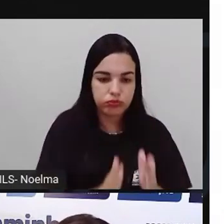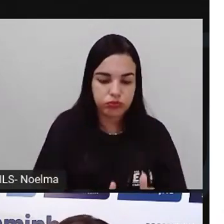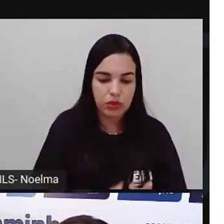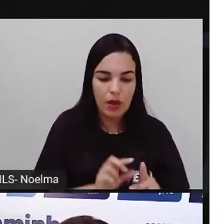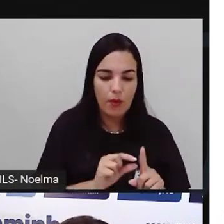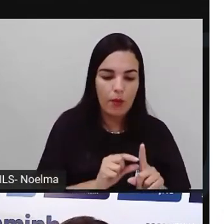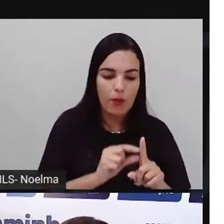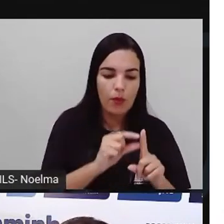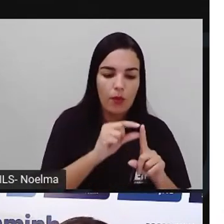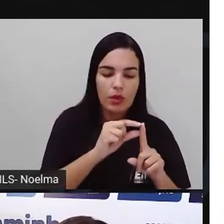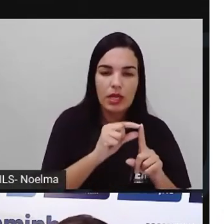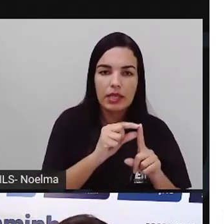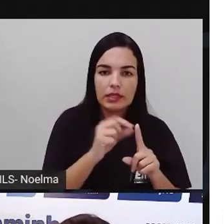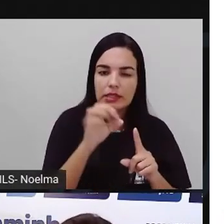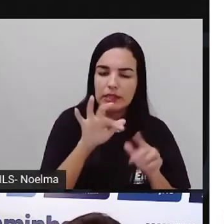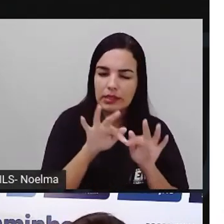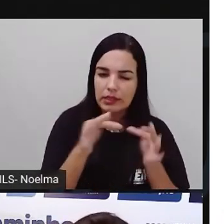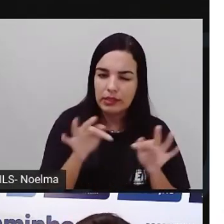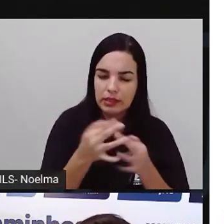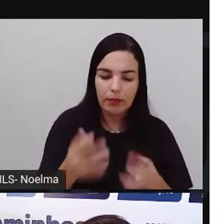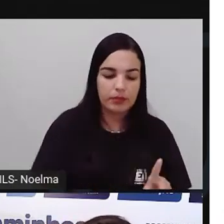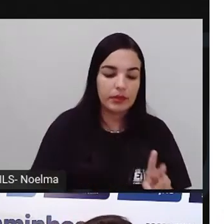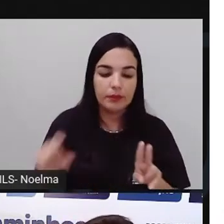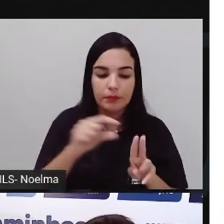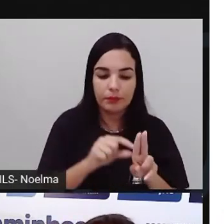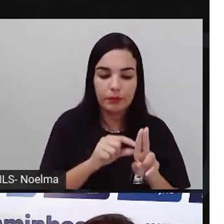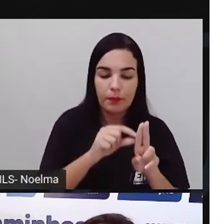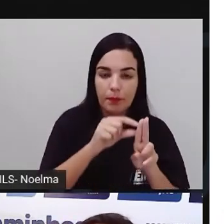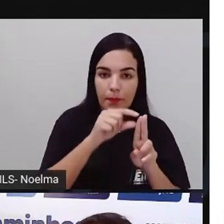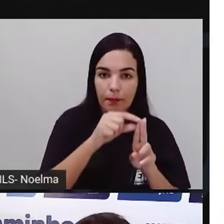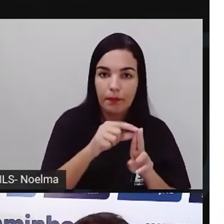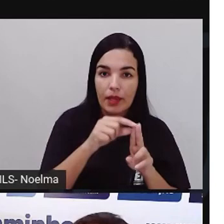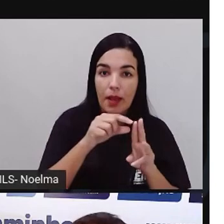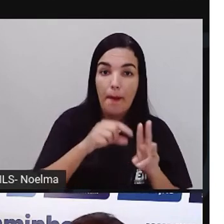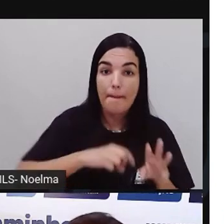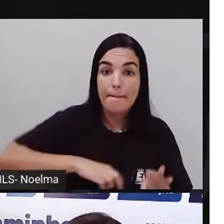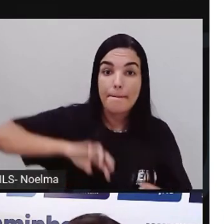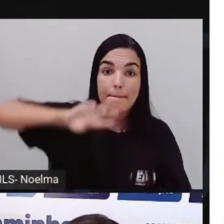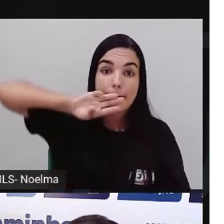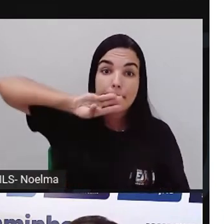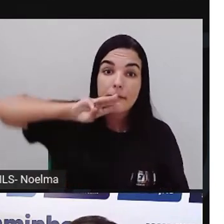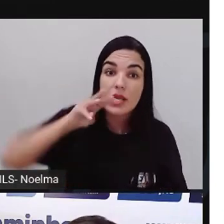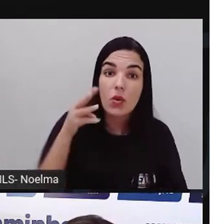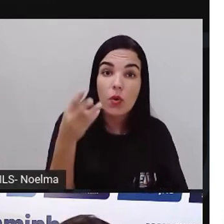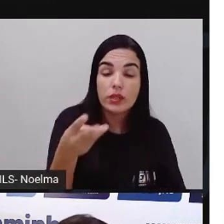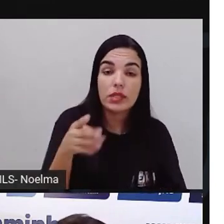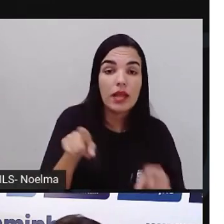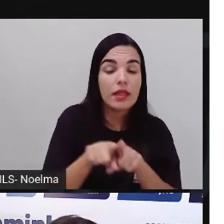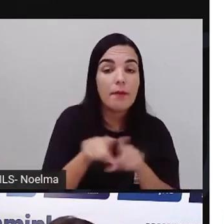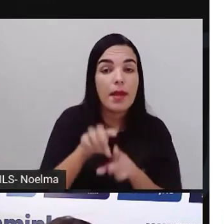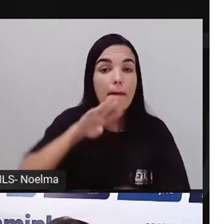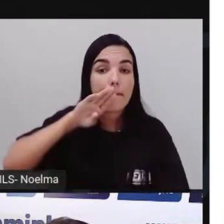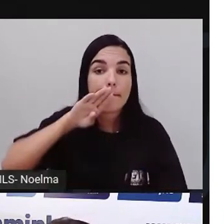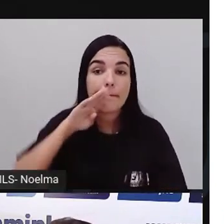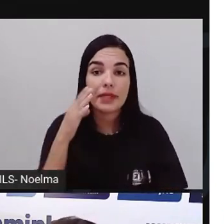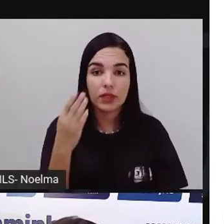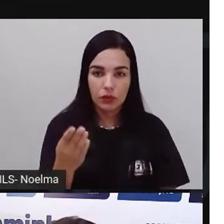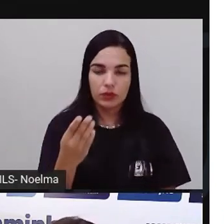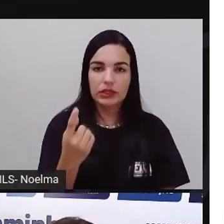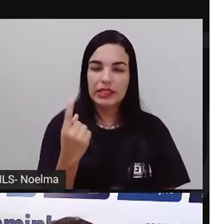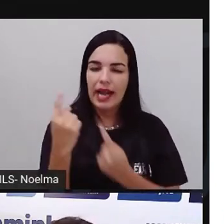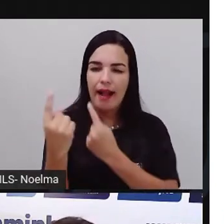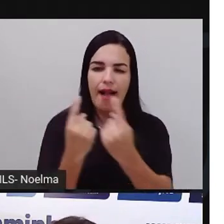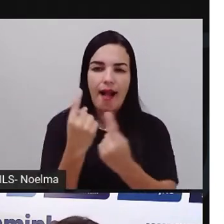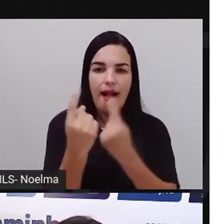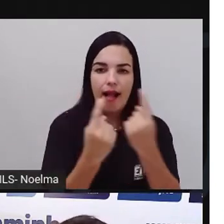a classe dos milhares, a classe dos milhões e também a classe dos bilhões. Cada classe é